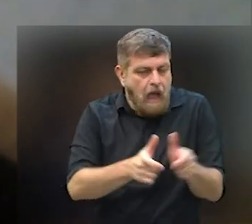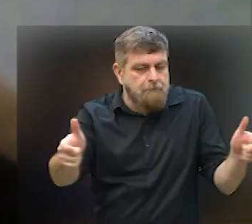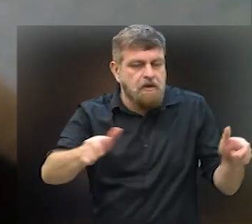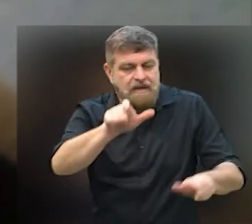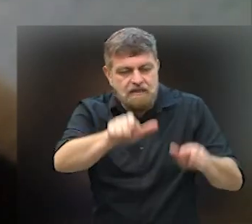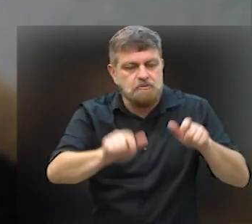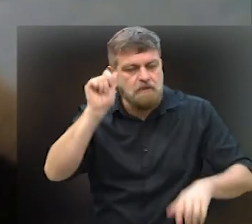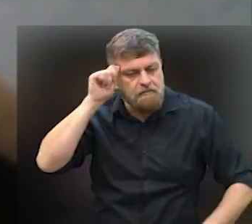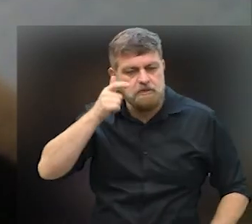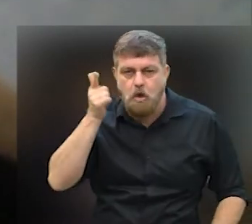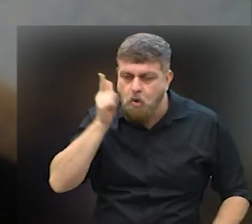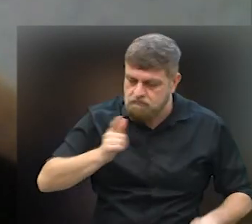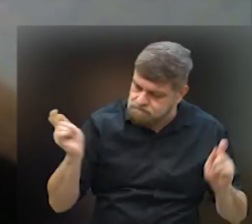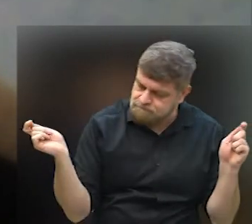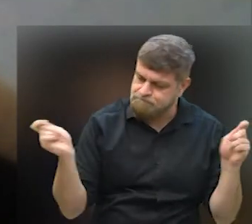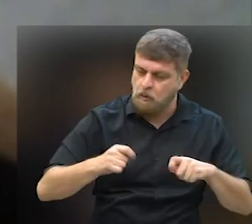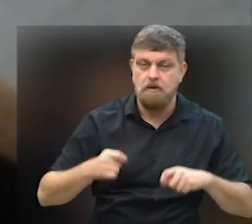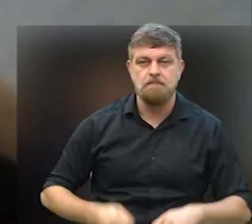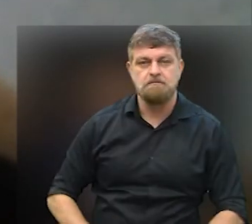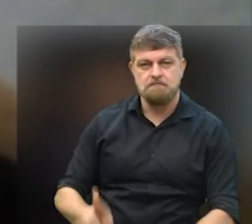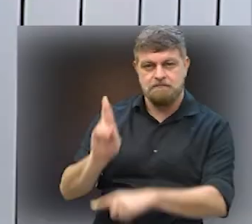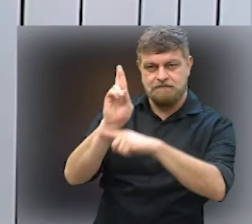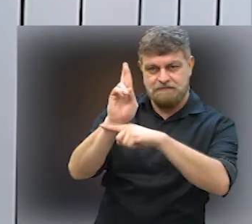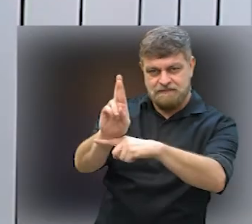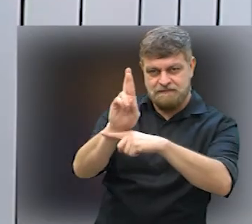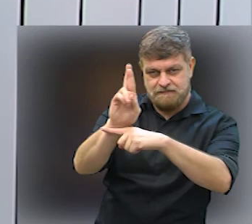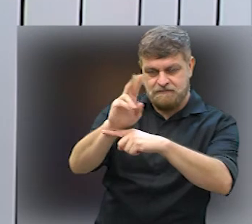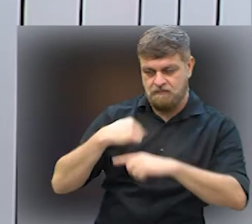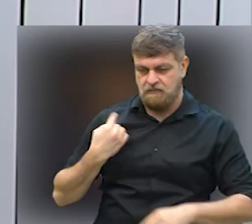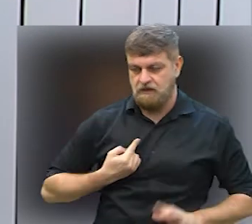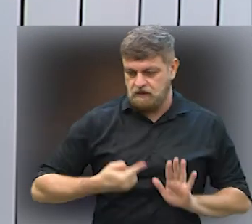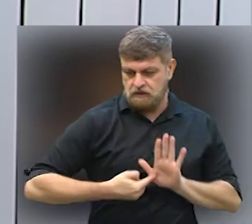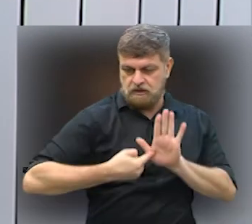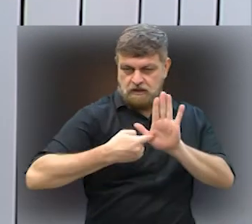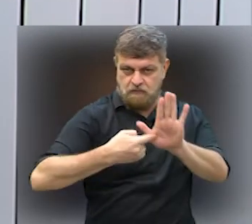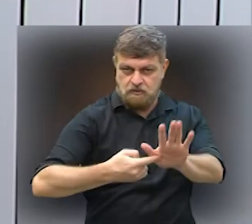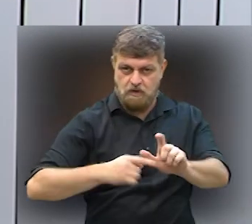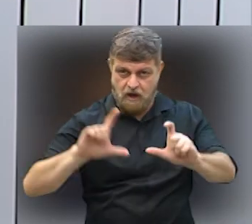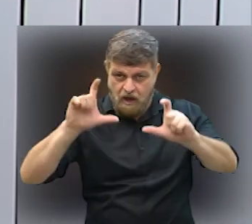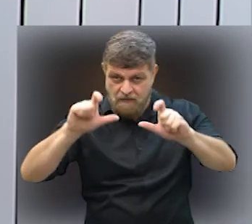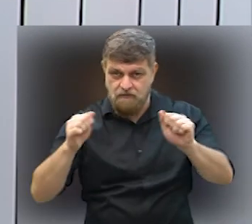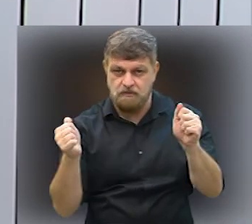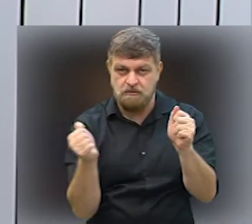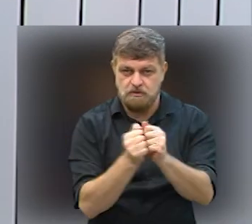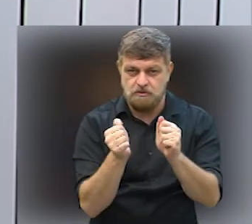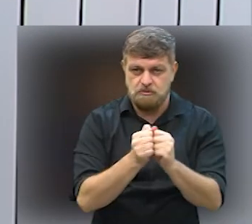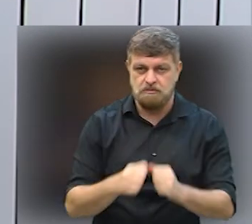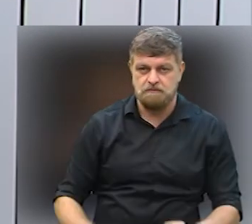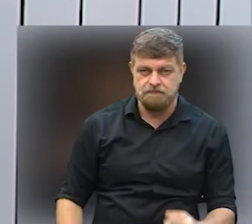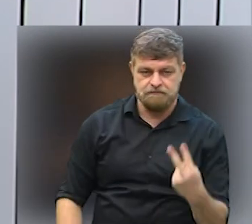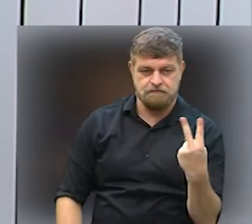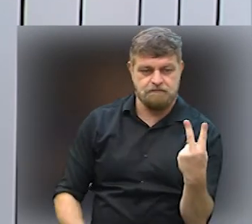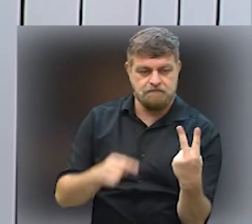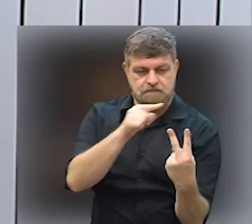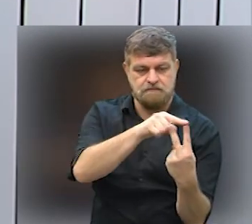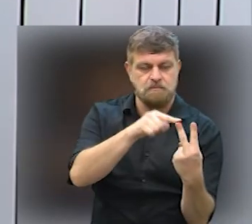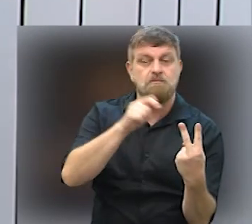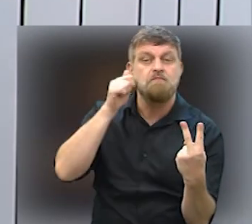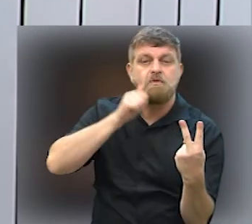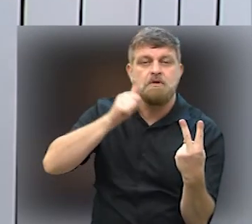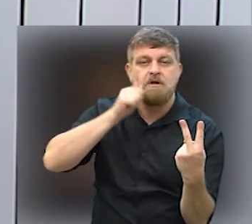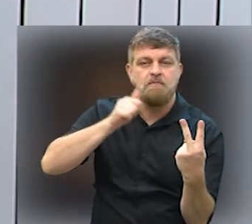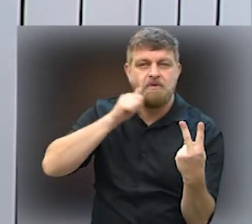muitas. Sobre representatividade, a gente mostrou uma foto agora que você estava ao lado de mais 2